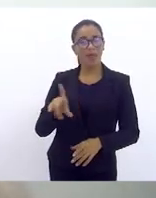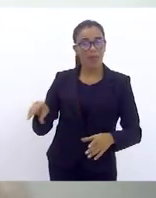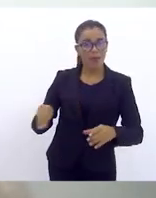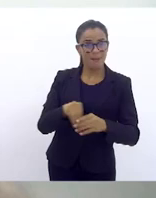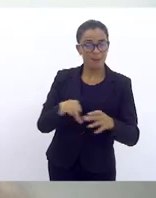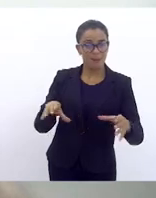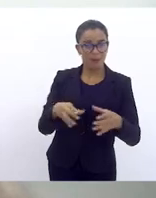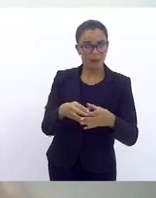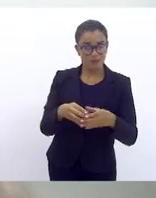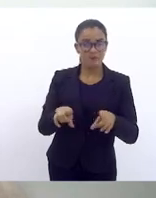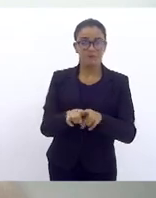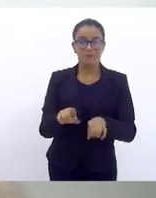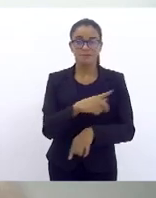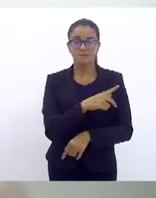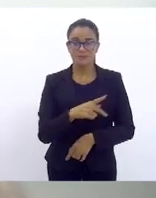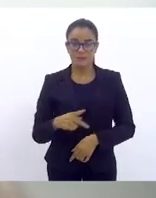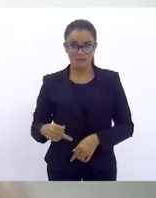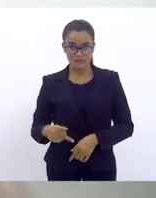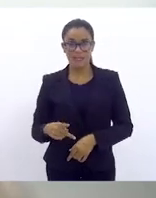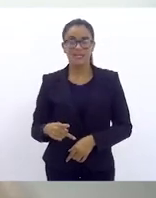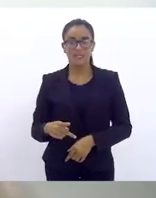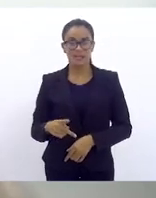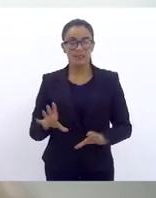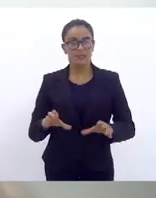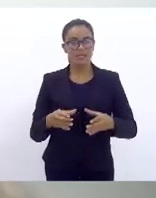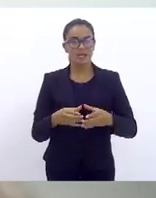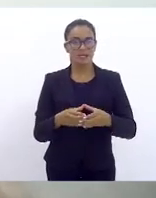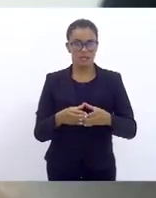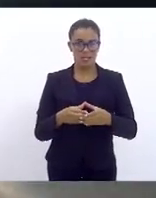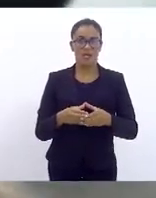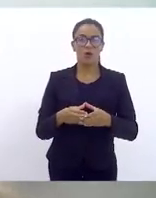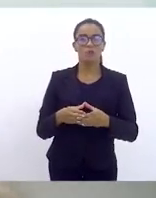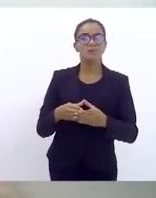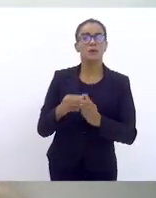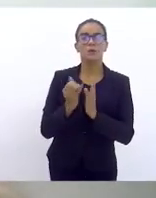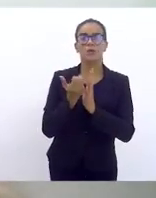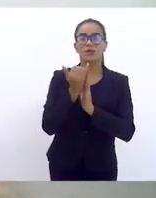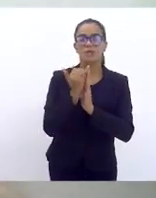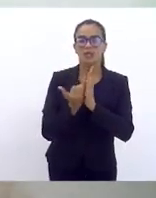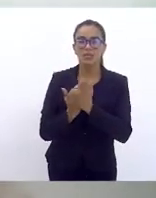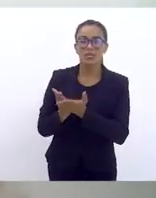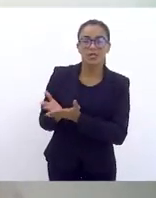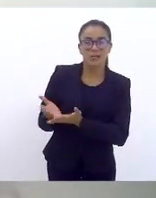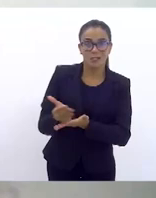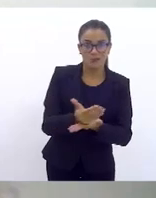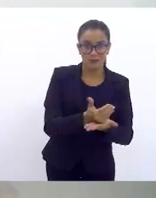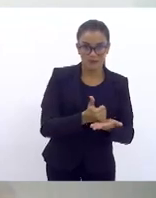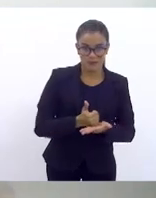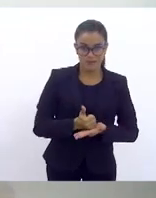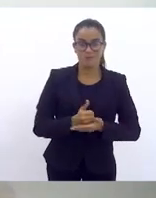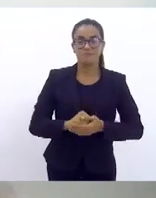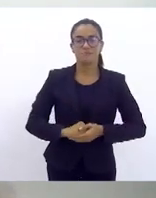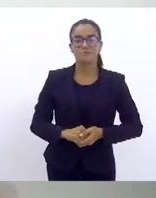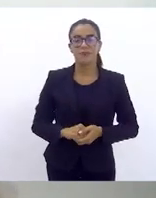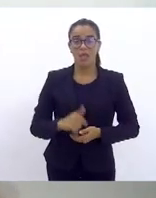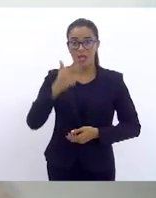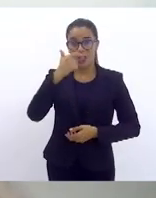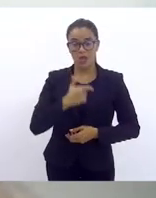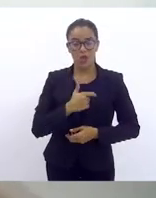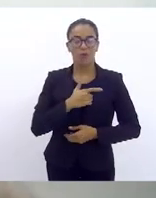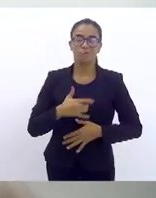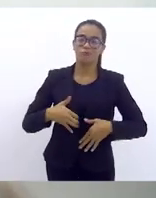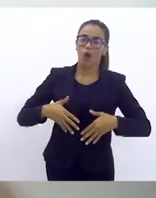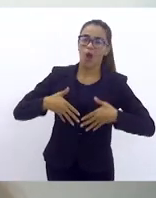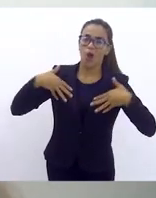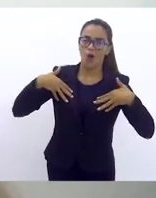titular dessa comissão e presidente da da comissão de tributação da qual também tem a honra de ser o vice-presidente